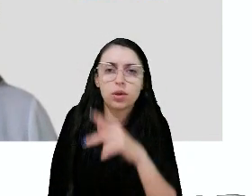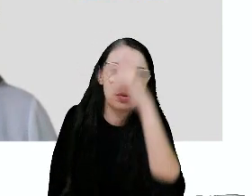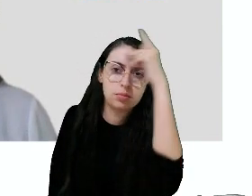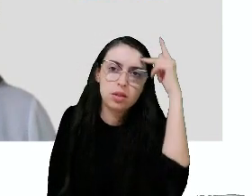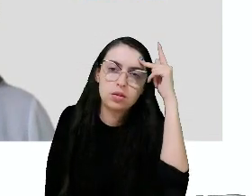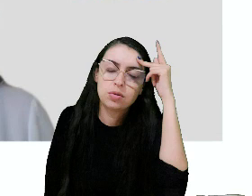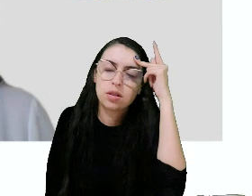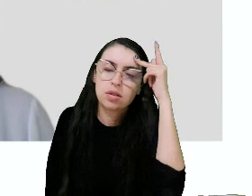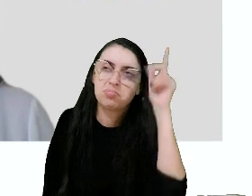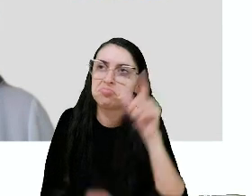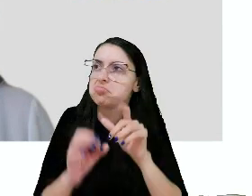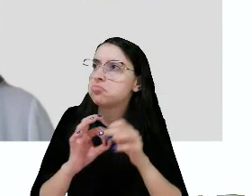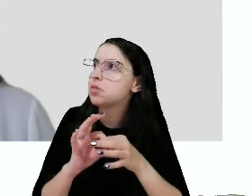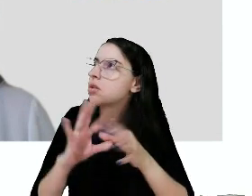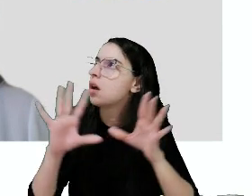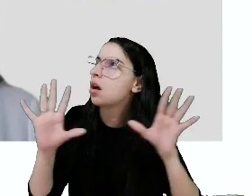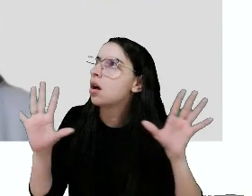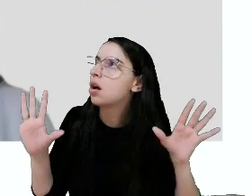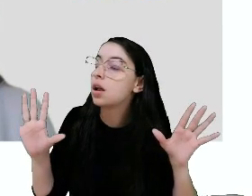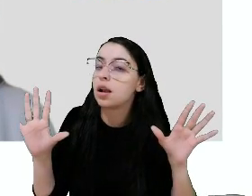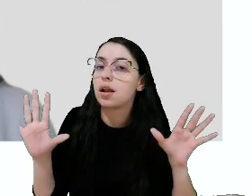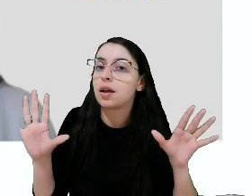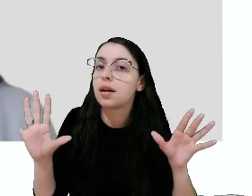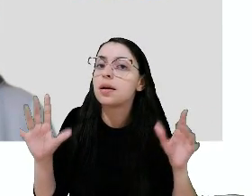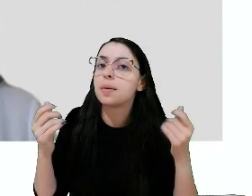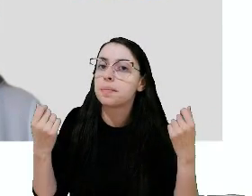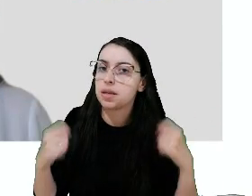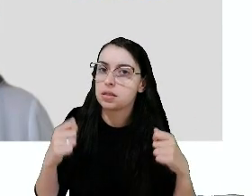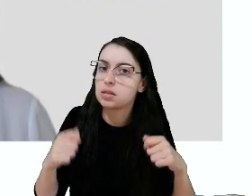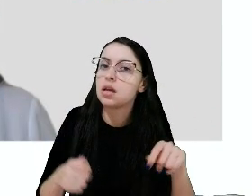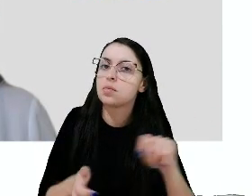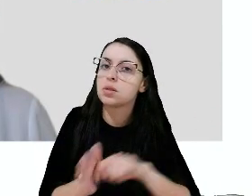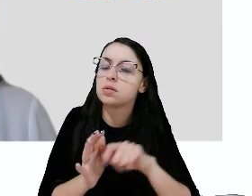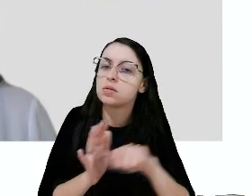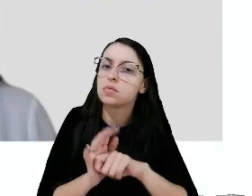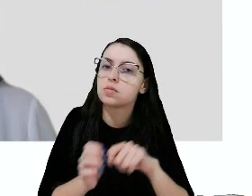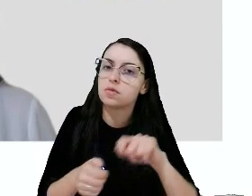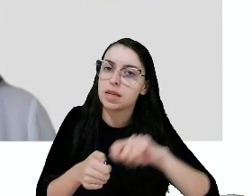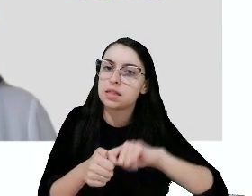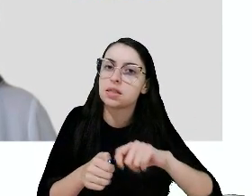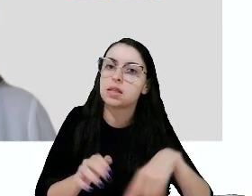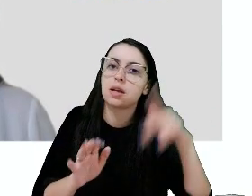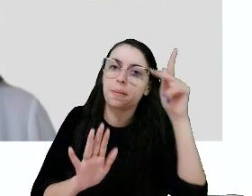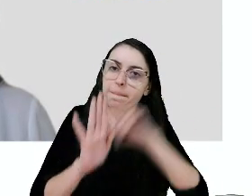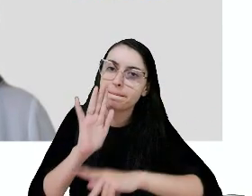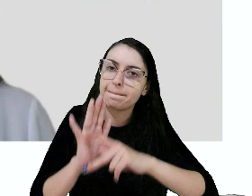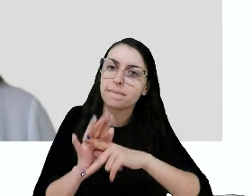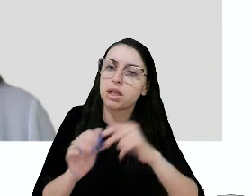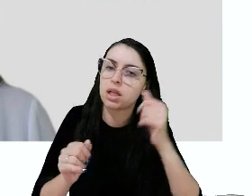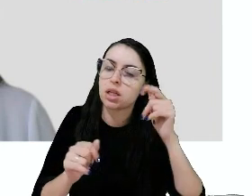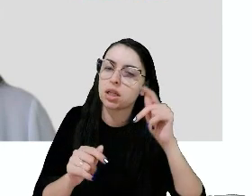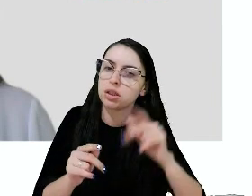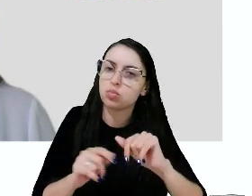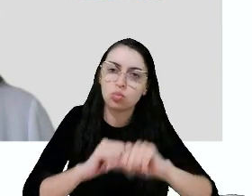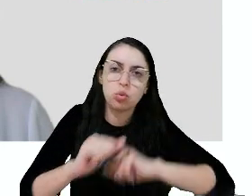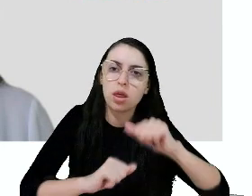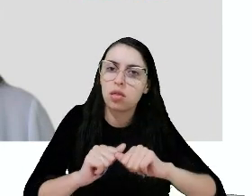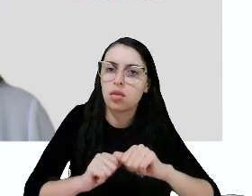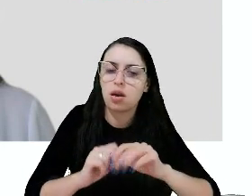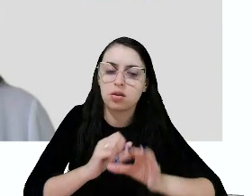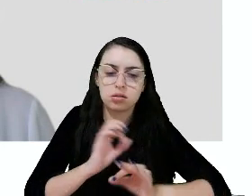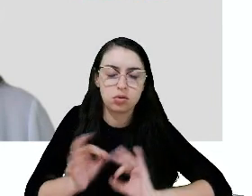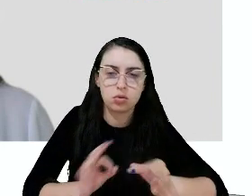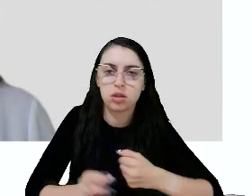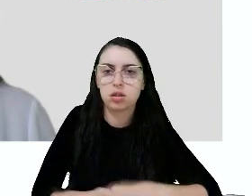sou uma pessoa muito politizada. Nós temos que agir politicamente no sentido de mudar essa estrutura do